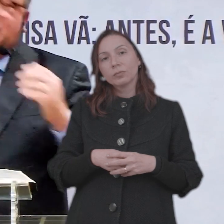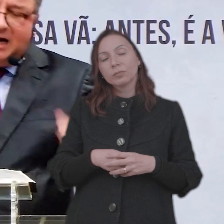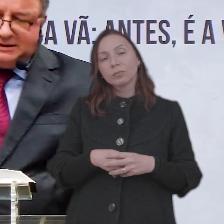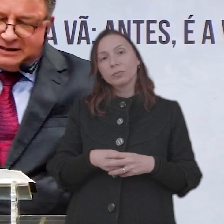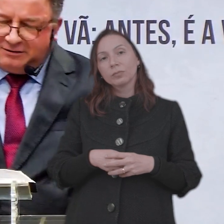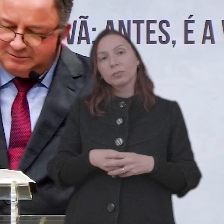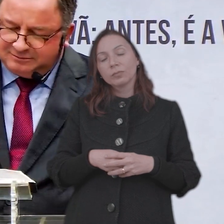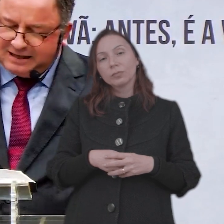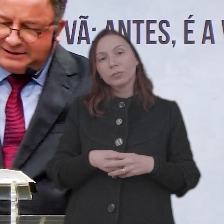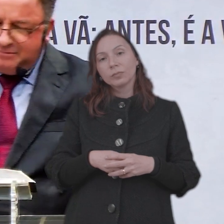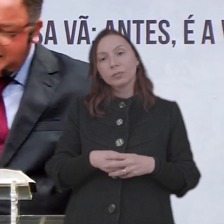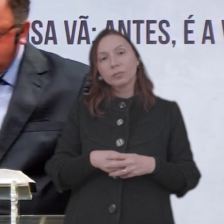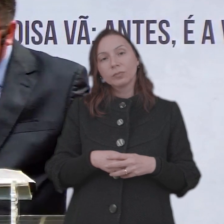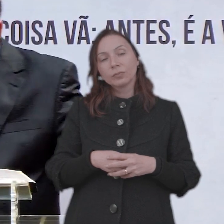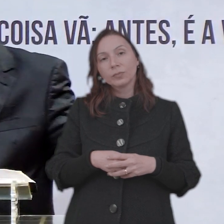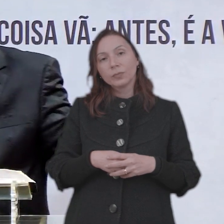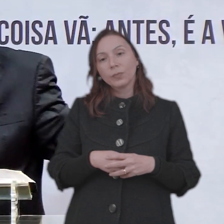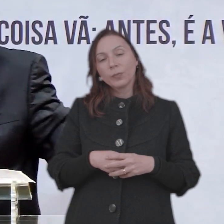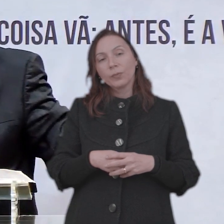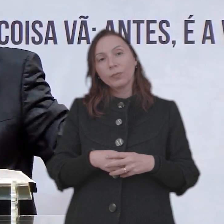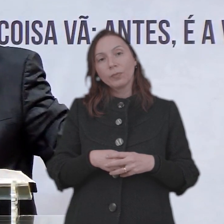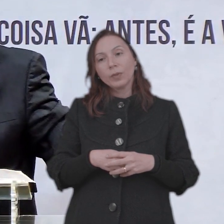curar o seu coração nessa manhã,